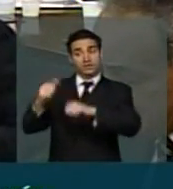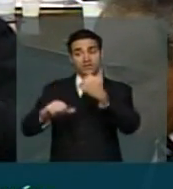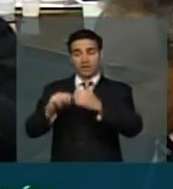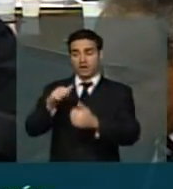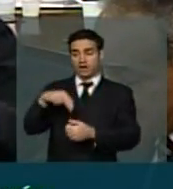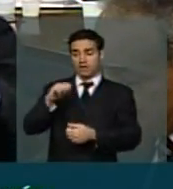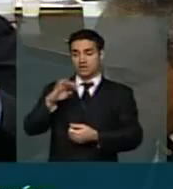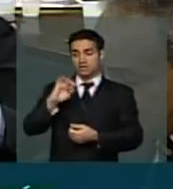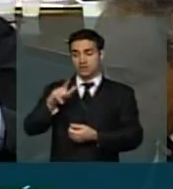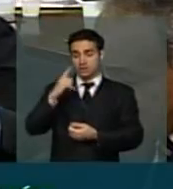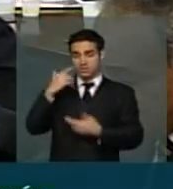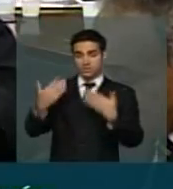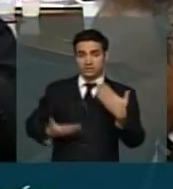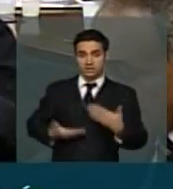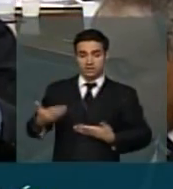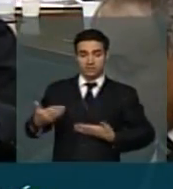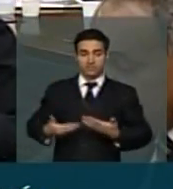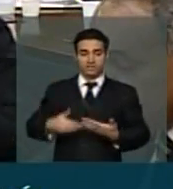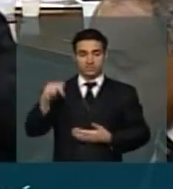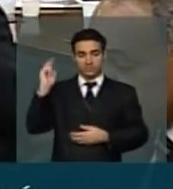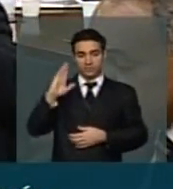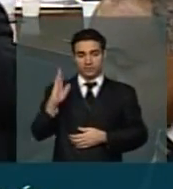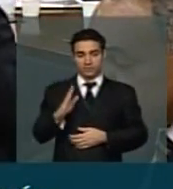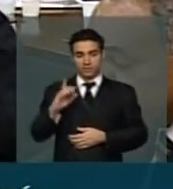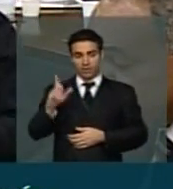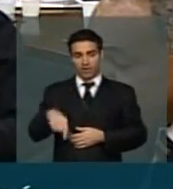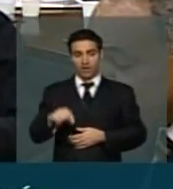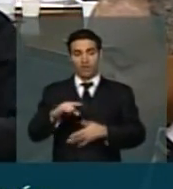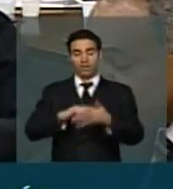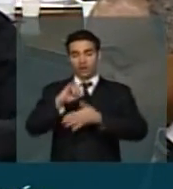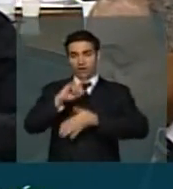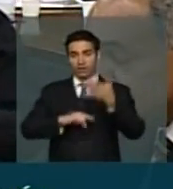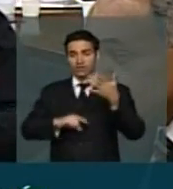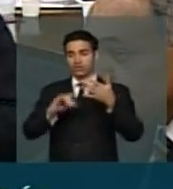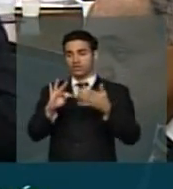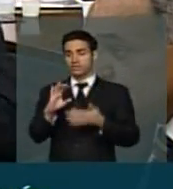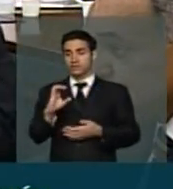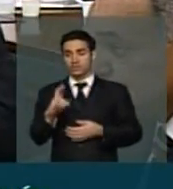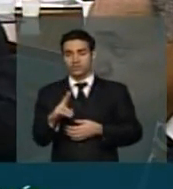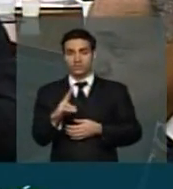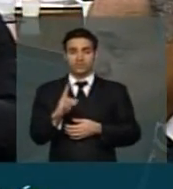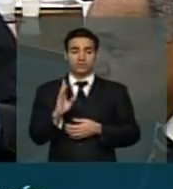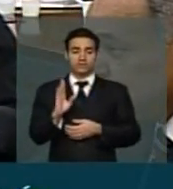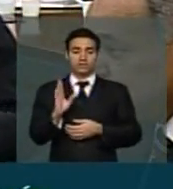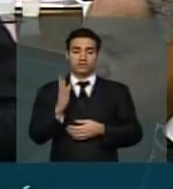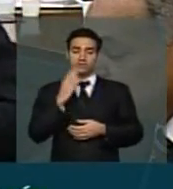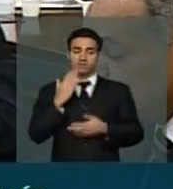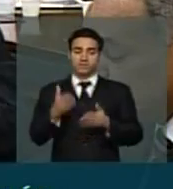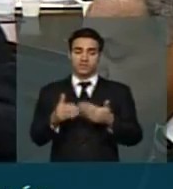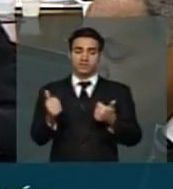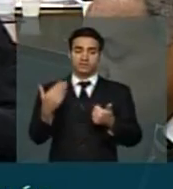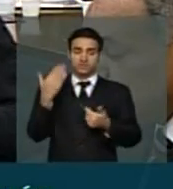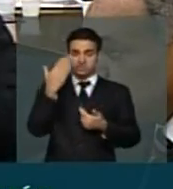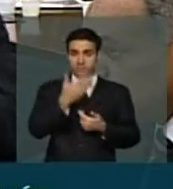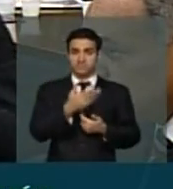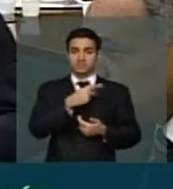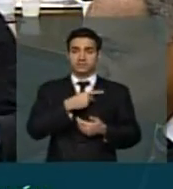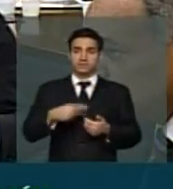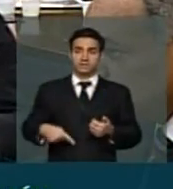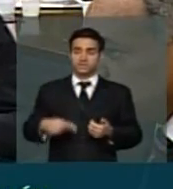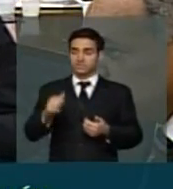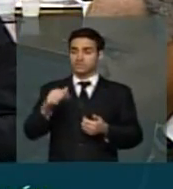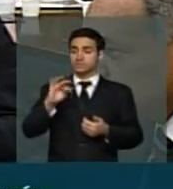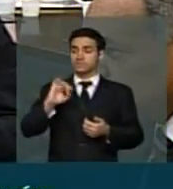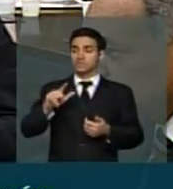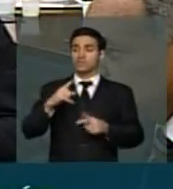Anatel faz do serviço de telefonia no Brasil. Isso é um parecer do Tribunal de Contas da União, e eu queria então que o presidente da Anatel explicasse por que o